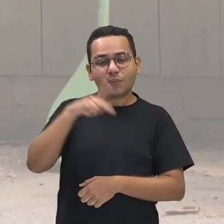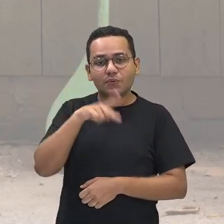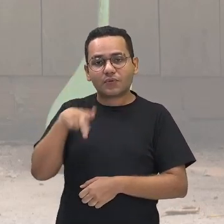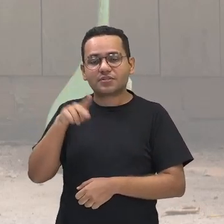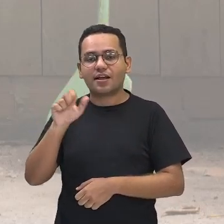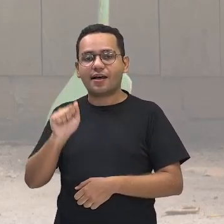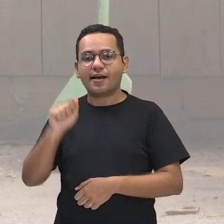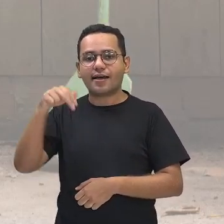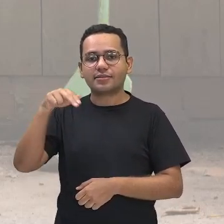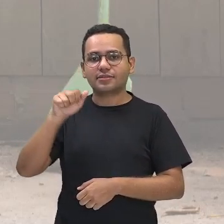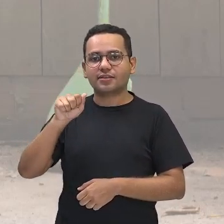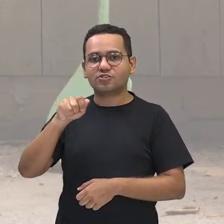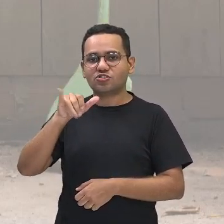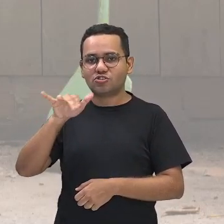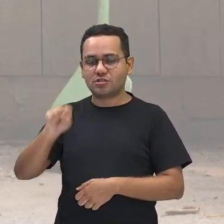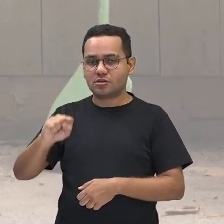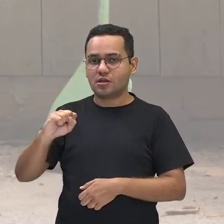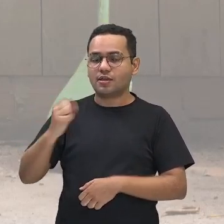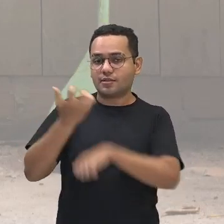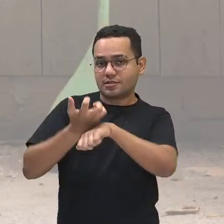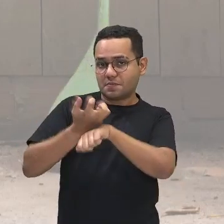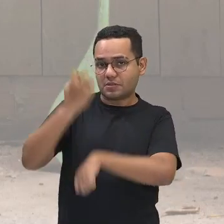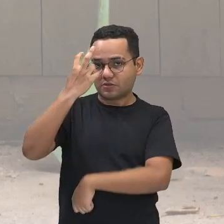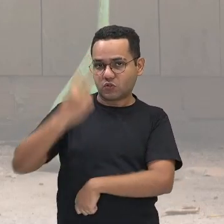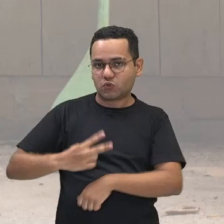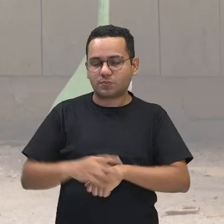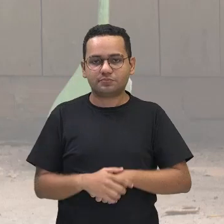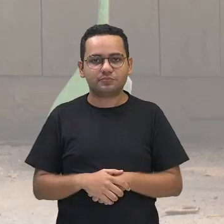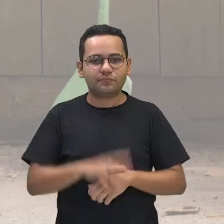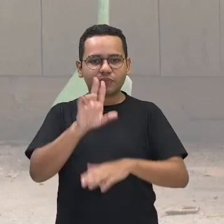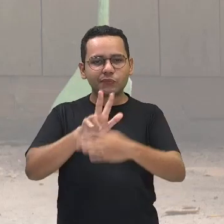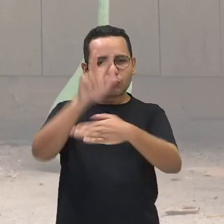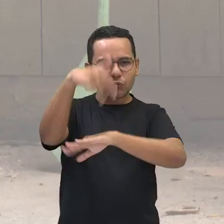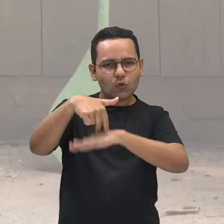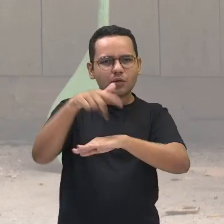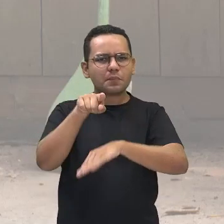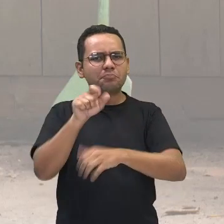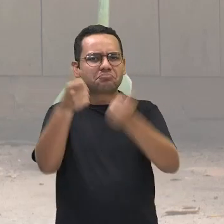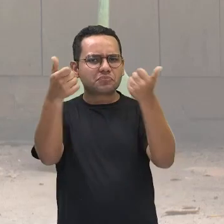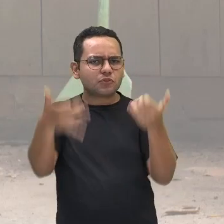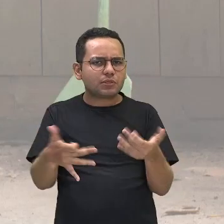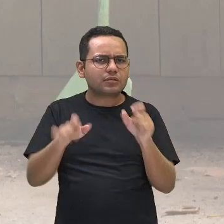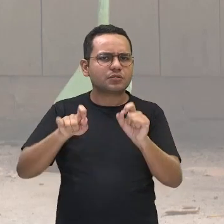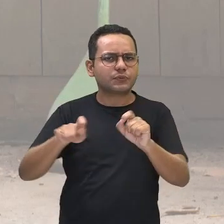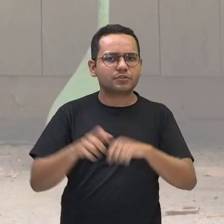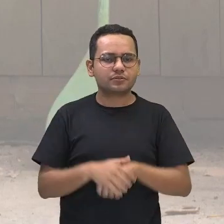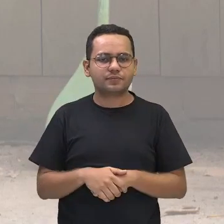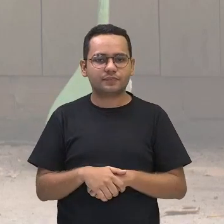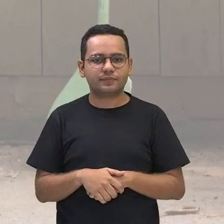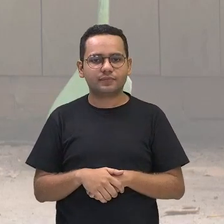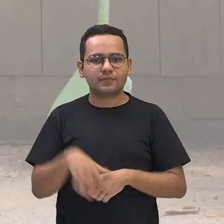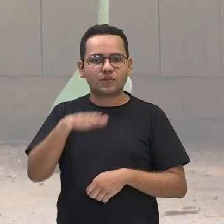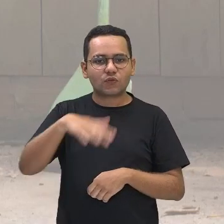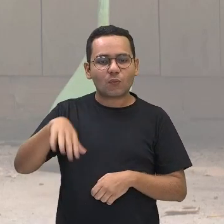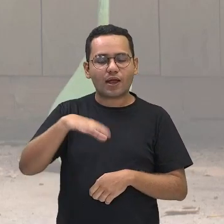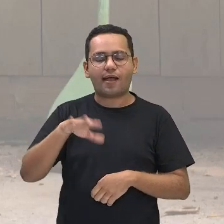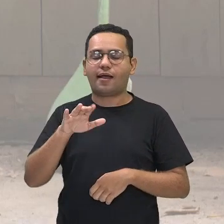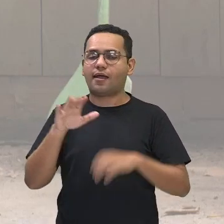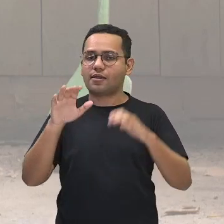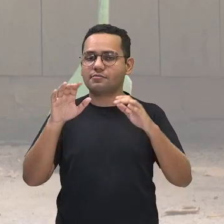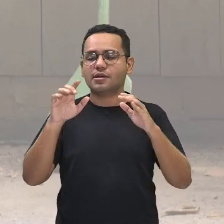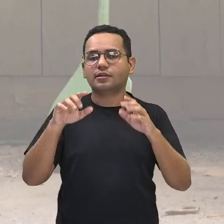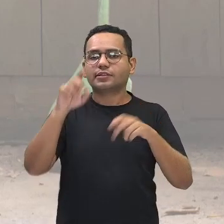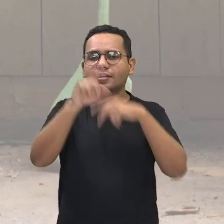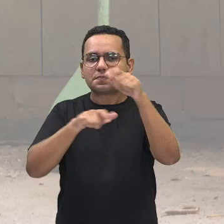Ananias Carvalho, professor de História. Estou aqui para a gente conversar um pouquinho sobre a civilização da borracha e também